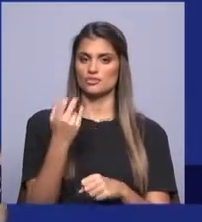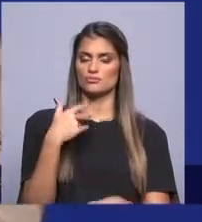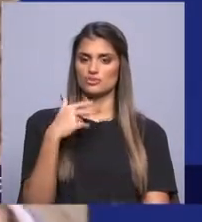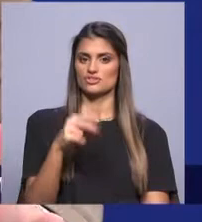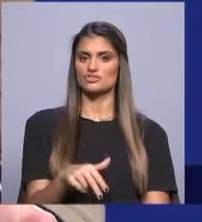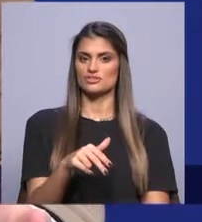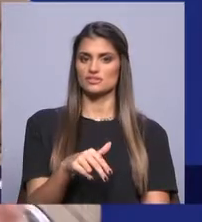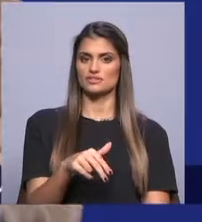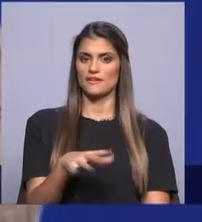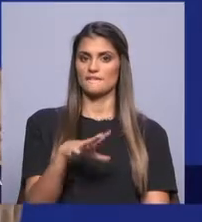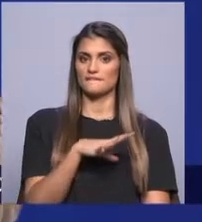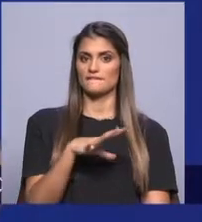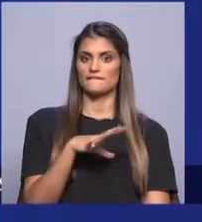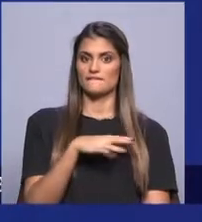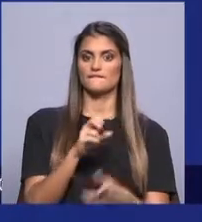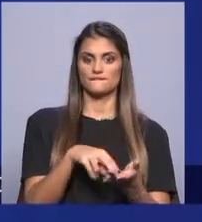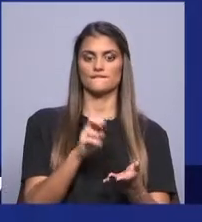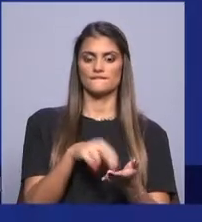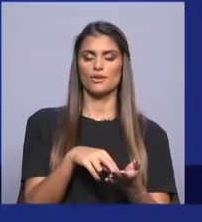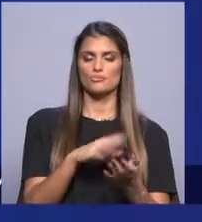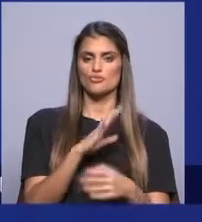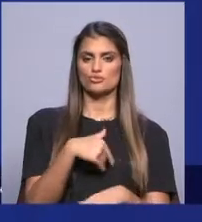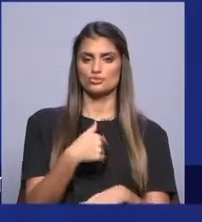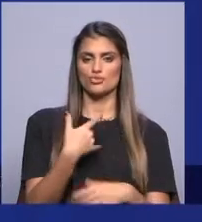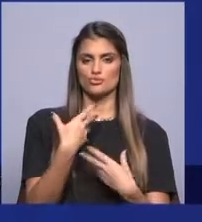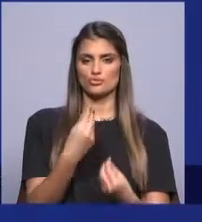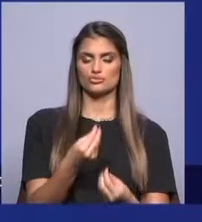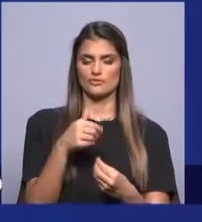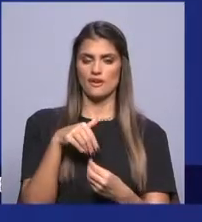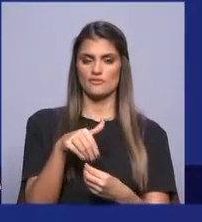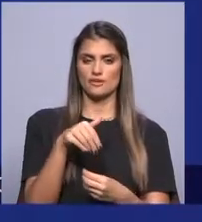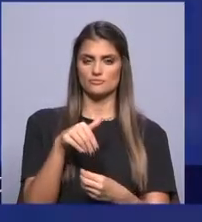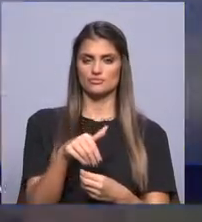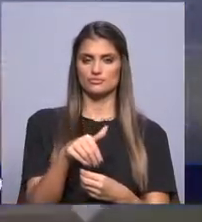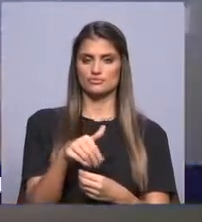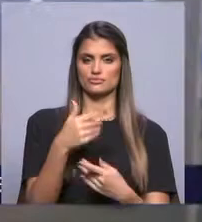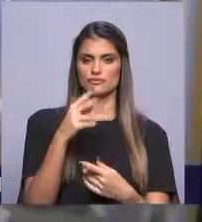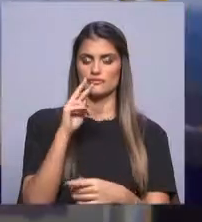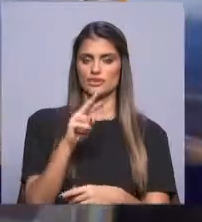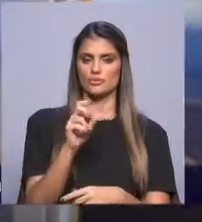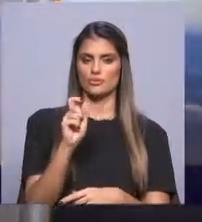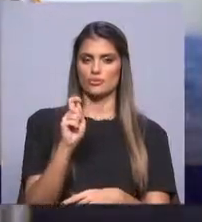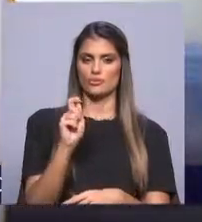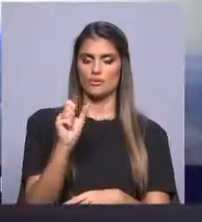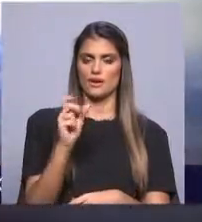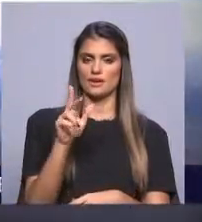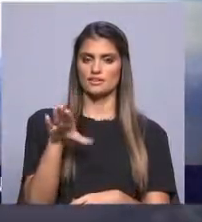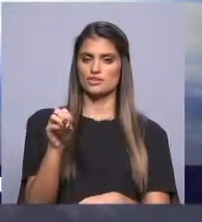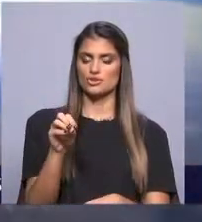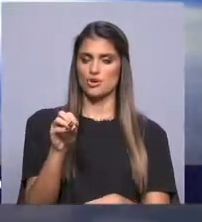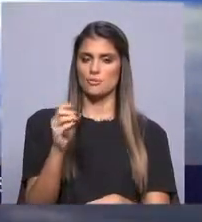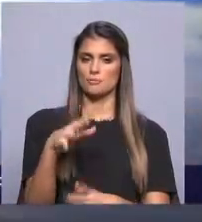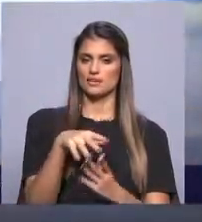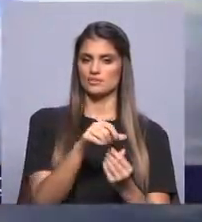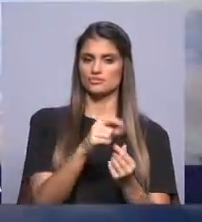e que fazem furor em todo o mundo, então tenho um particular prazer. Vamos até a um exoplaneta, ou seja, um planeta que gira à volta